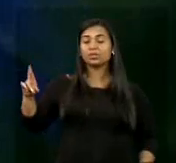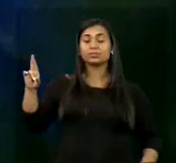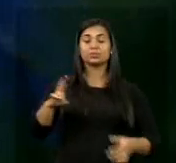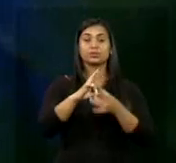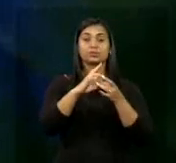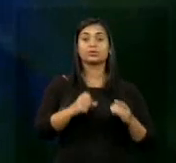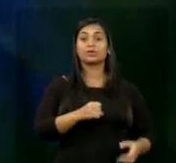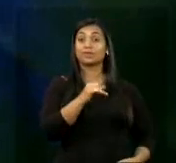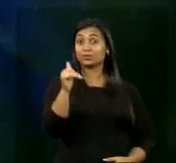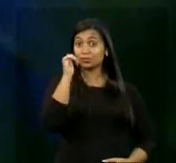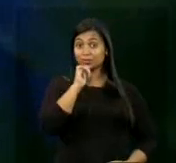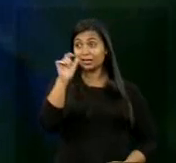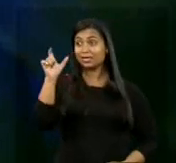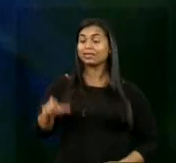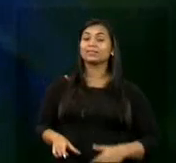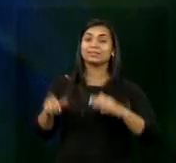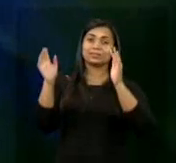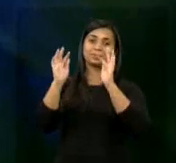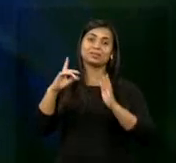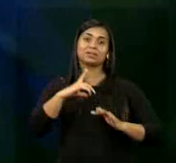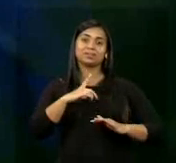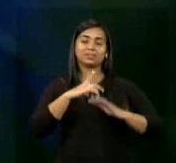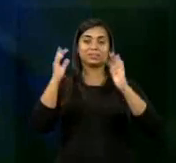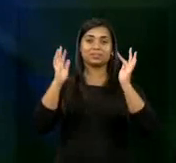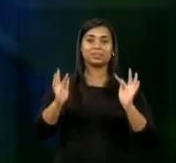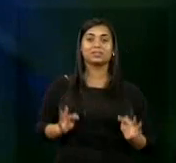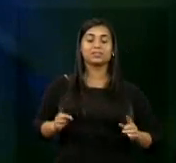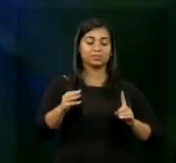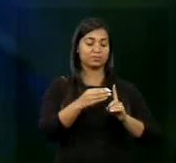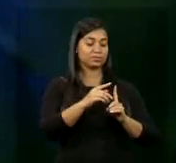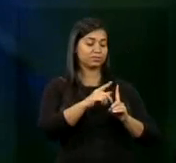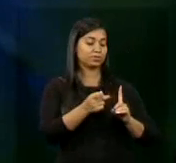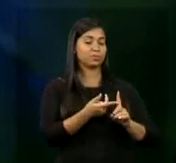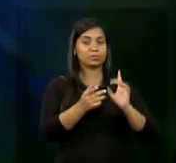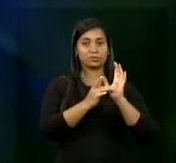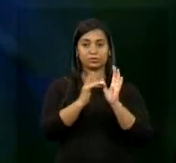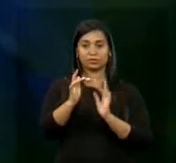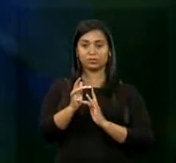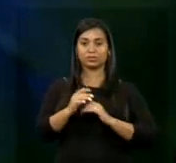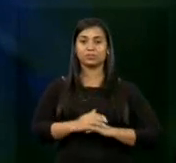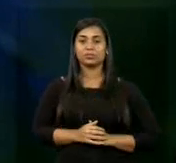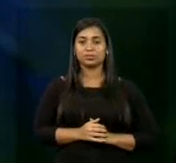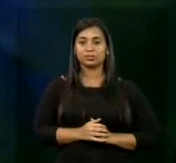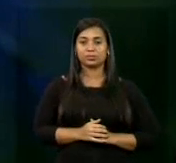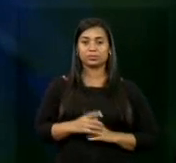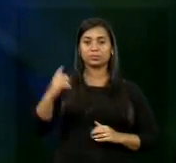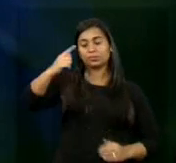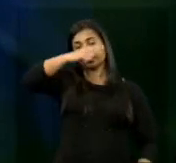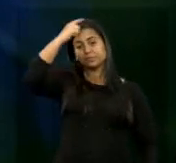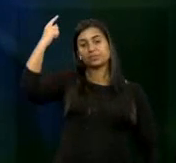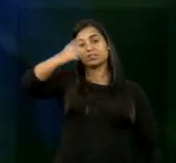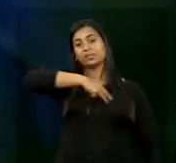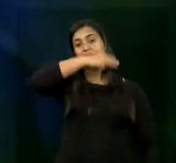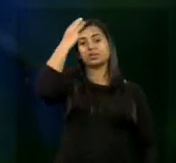de graça, o Senhor é convosco. Bendita sois vós entre as mulheres e bendito é o fruto do vosso ventre,